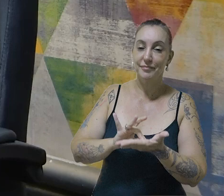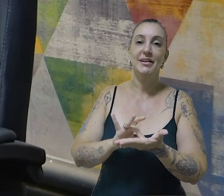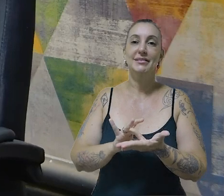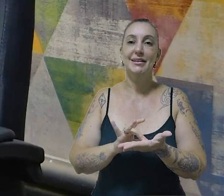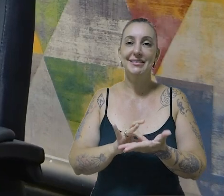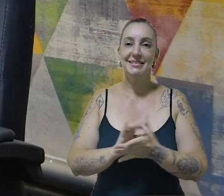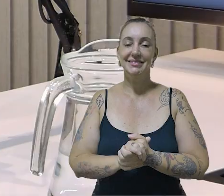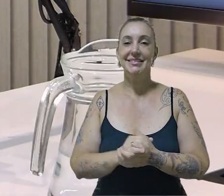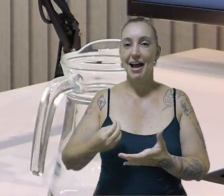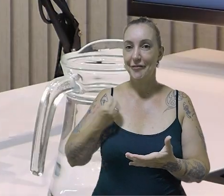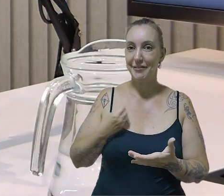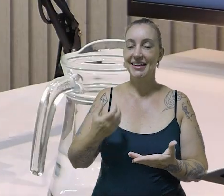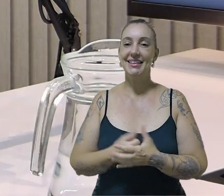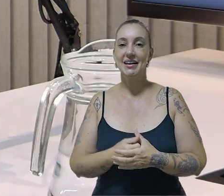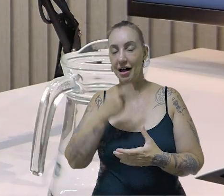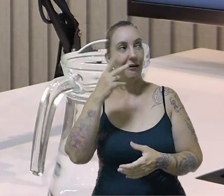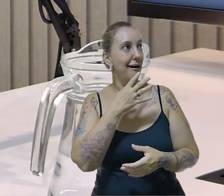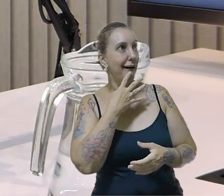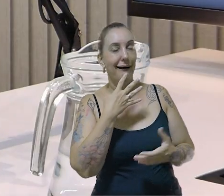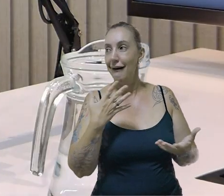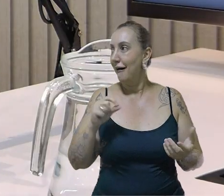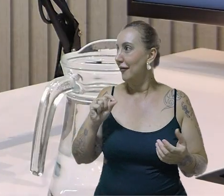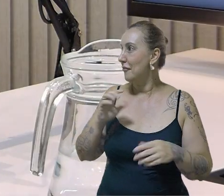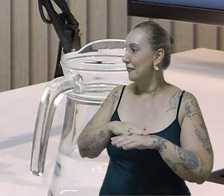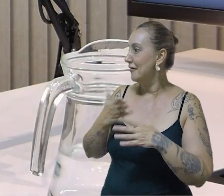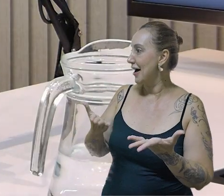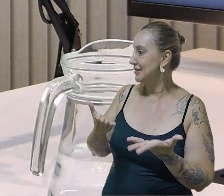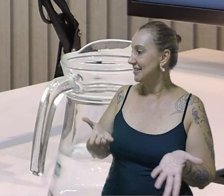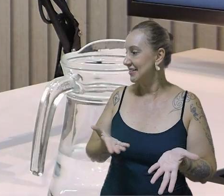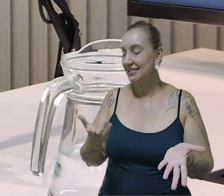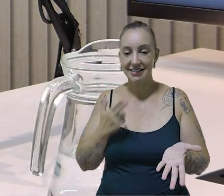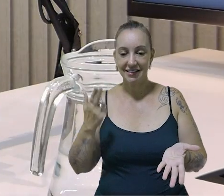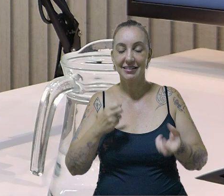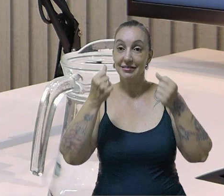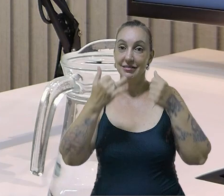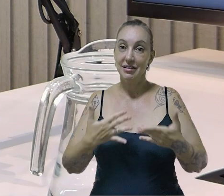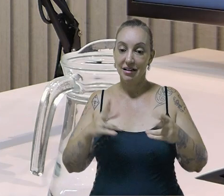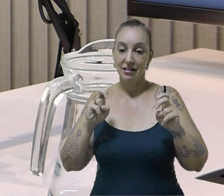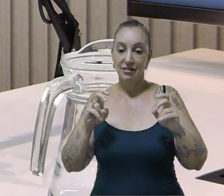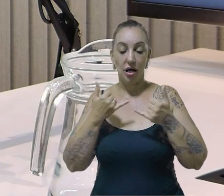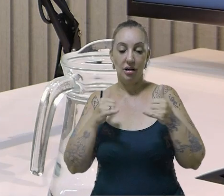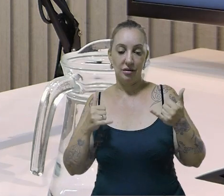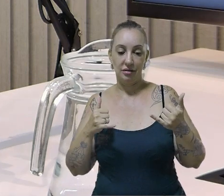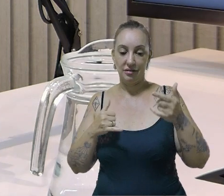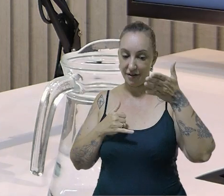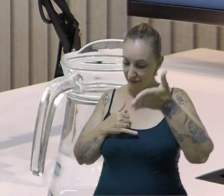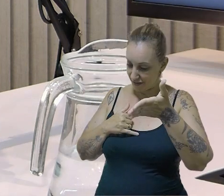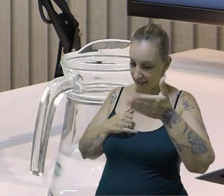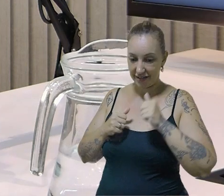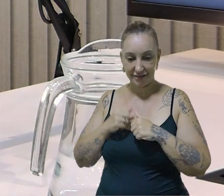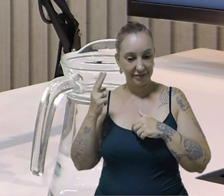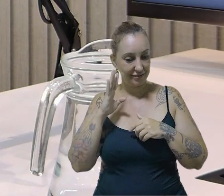sabe tipo a galera tipo assim meu Deus como que vocês fazem isso daqui e aí você explicando sobre elétrica e falando assim ó tá vendo isso